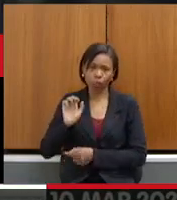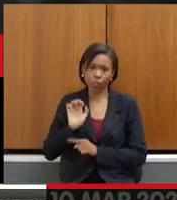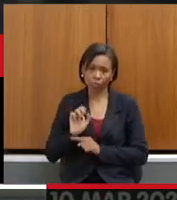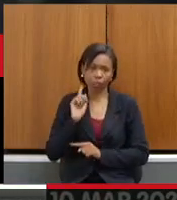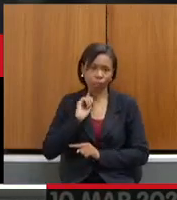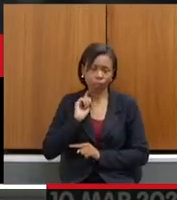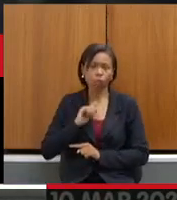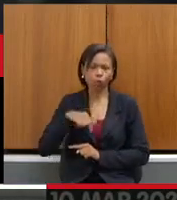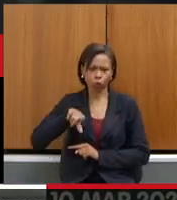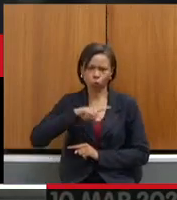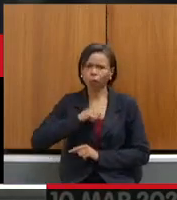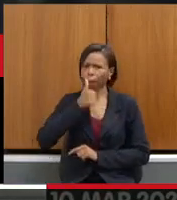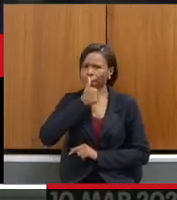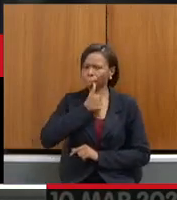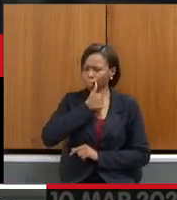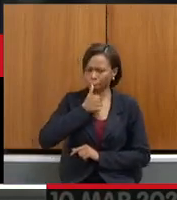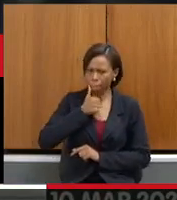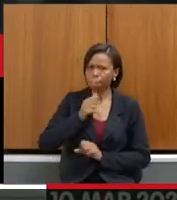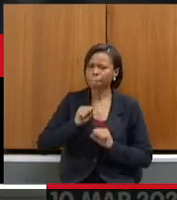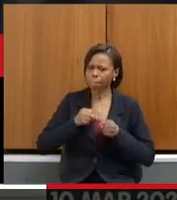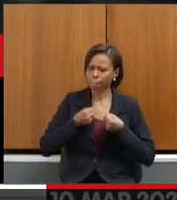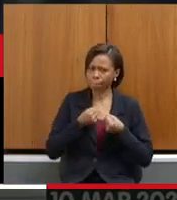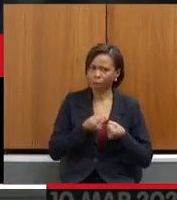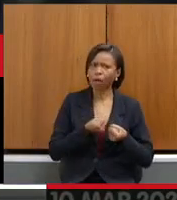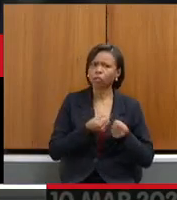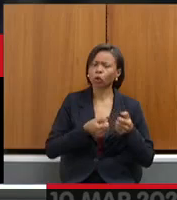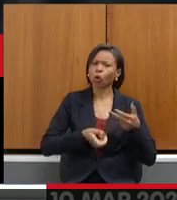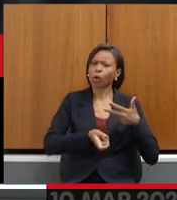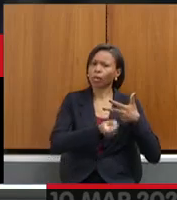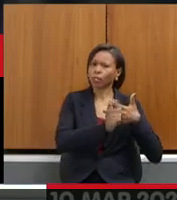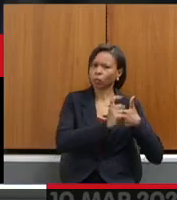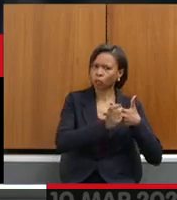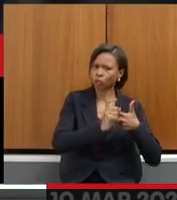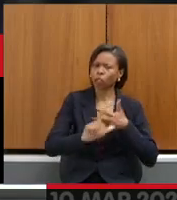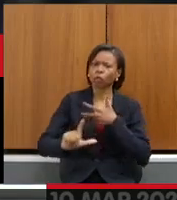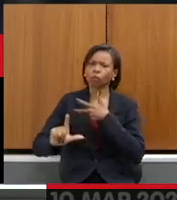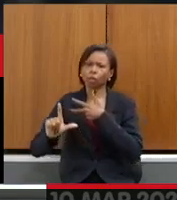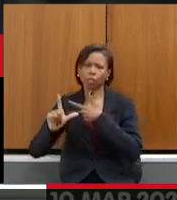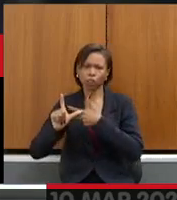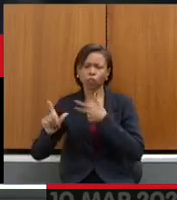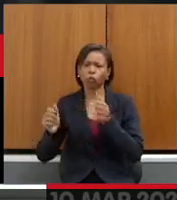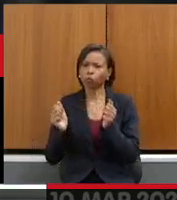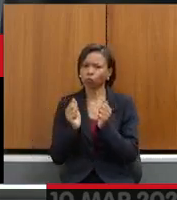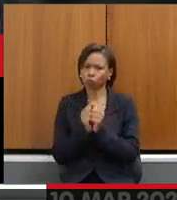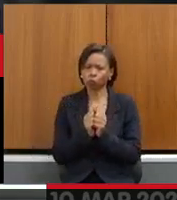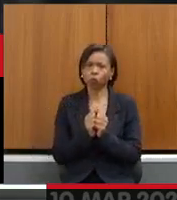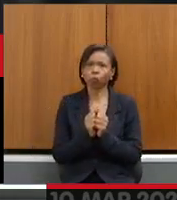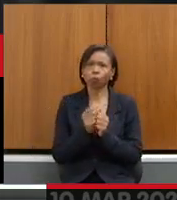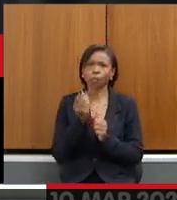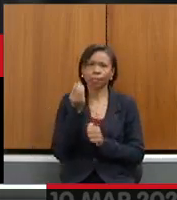um esforço muito grande até certeza que executivo junto com a Assembleia Para viabilizar a